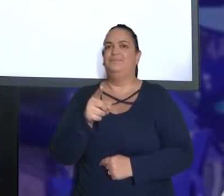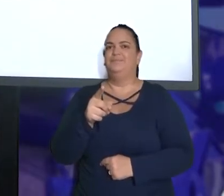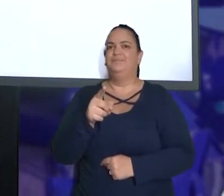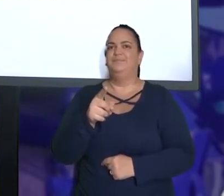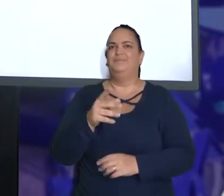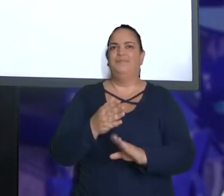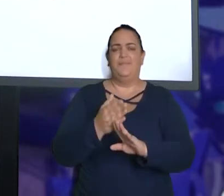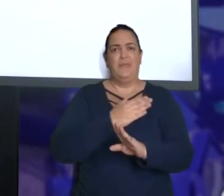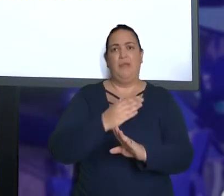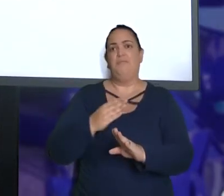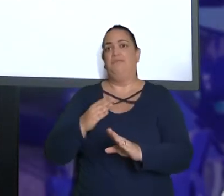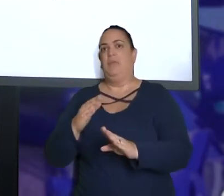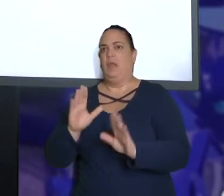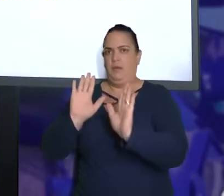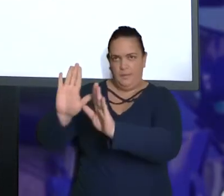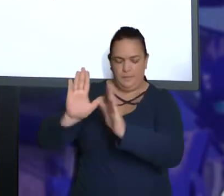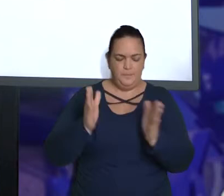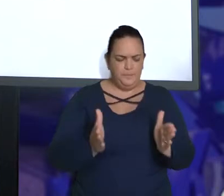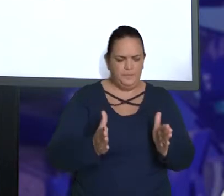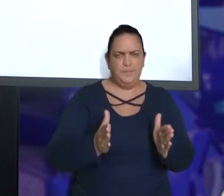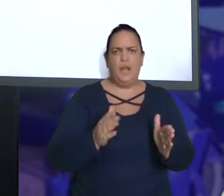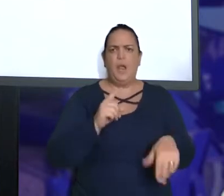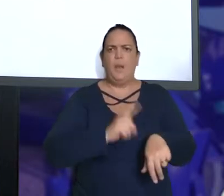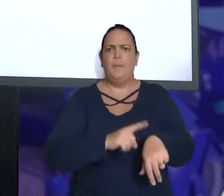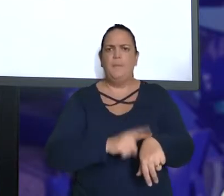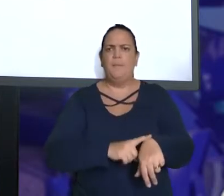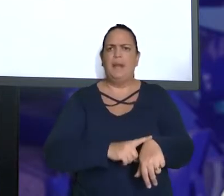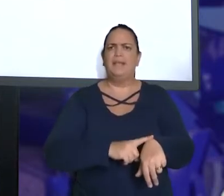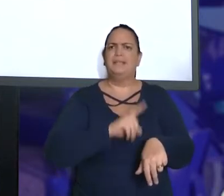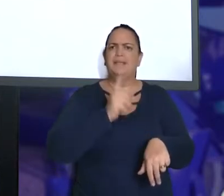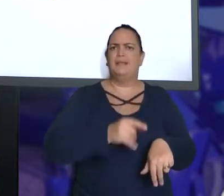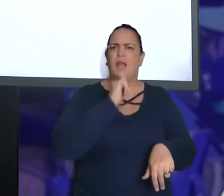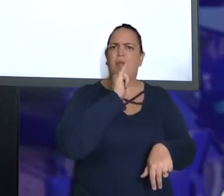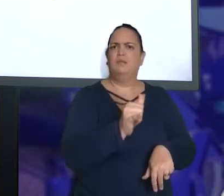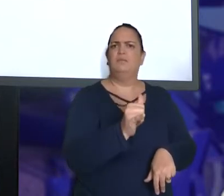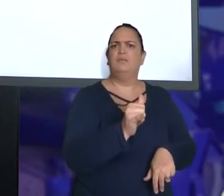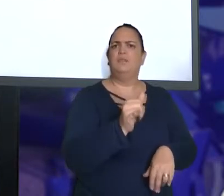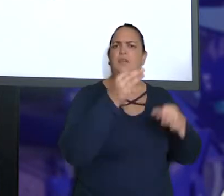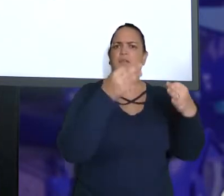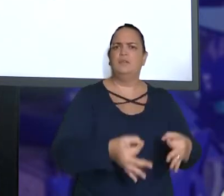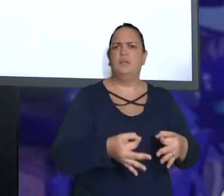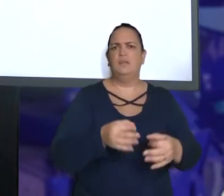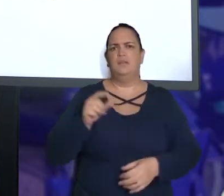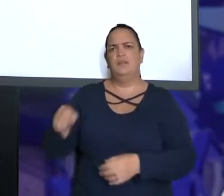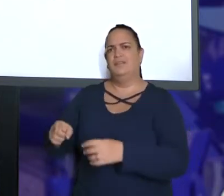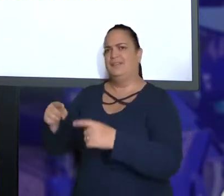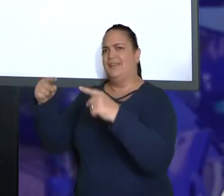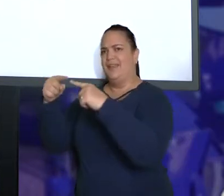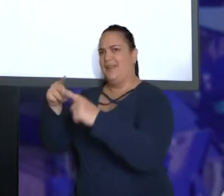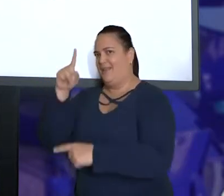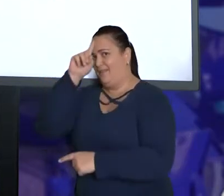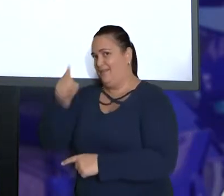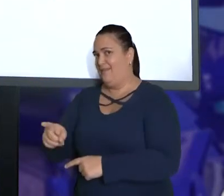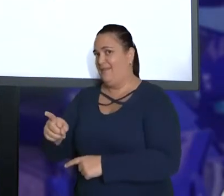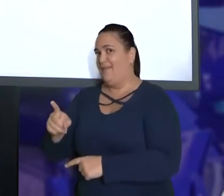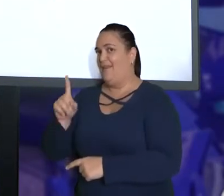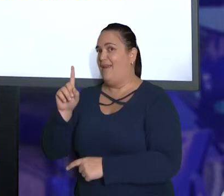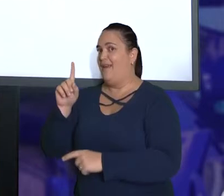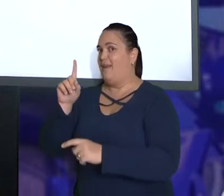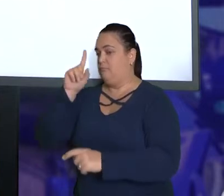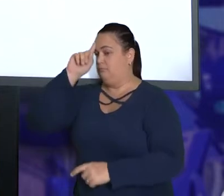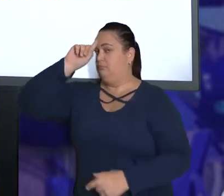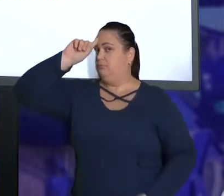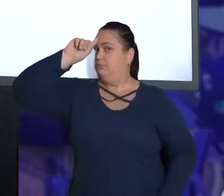indicativo o presente indica certeza, no modo imperativo os verbos indicam ordem. Lembra, imperativo